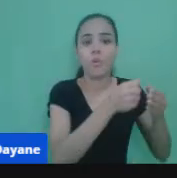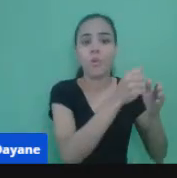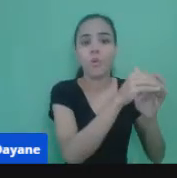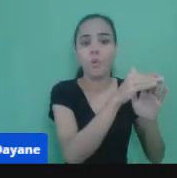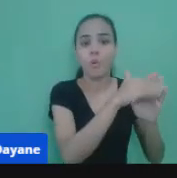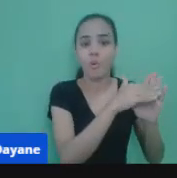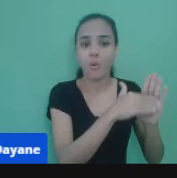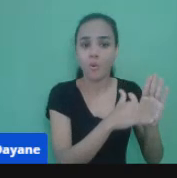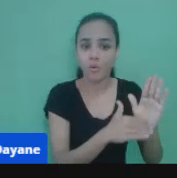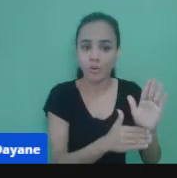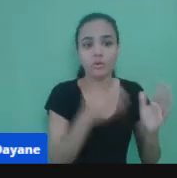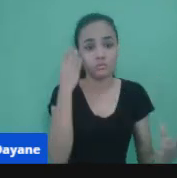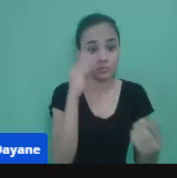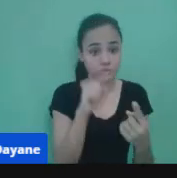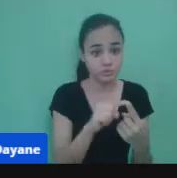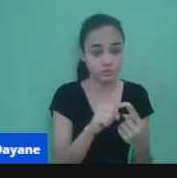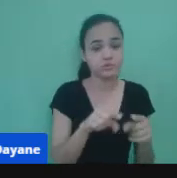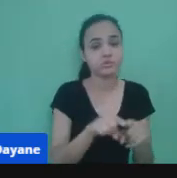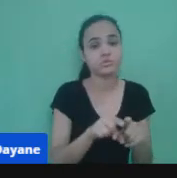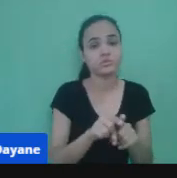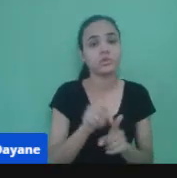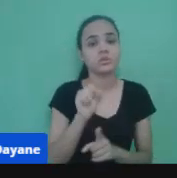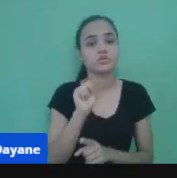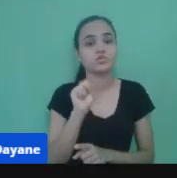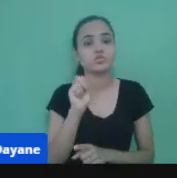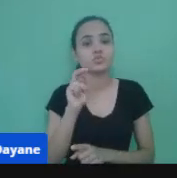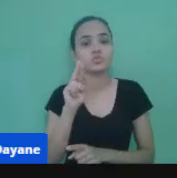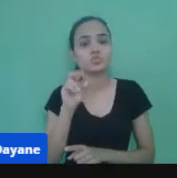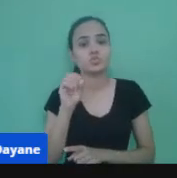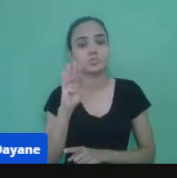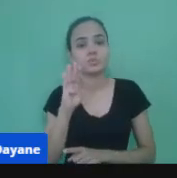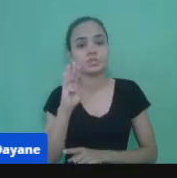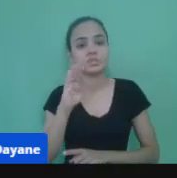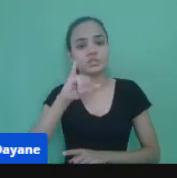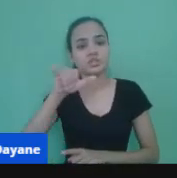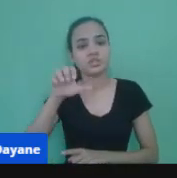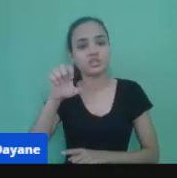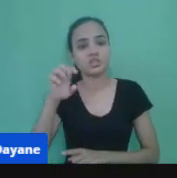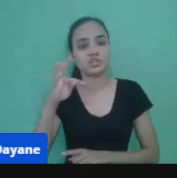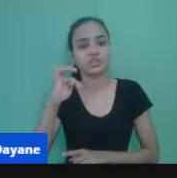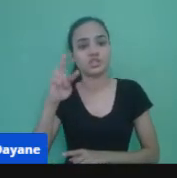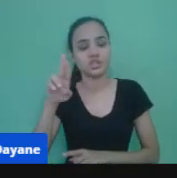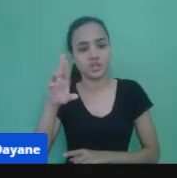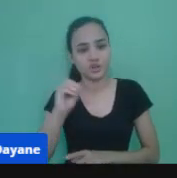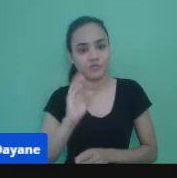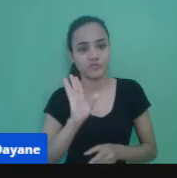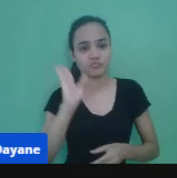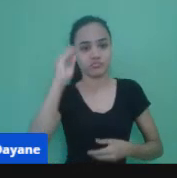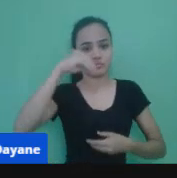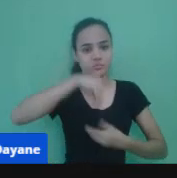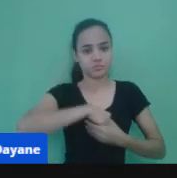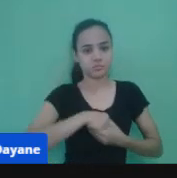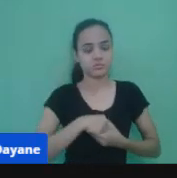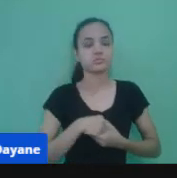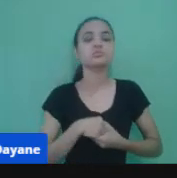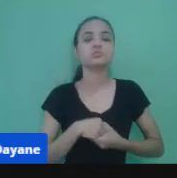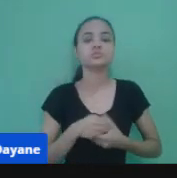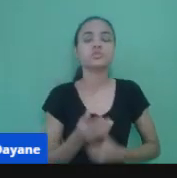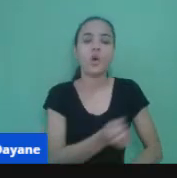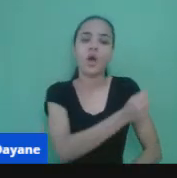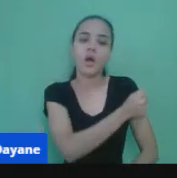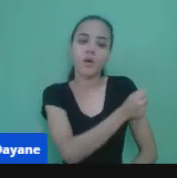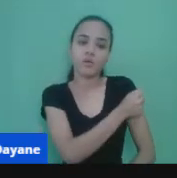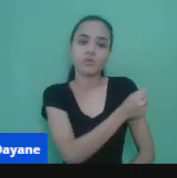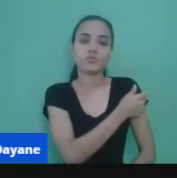alguns elementos desse processo de análise e desconstrução, na qual os alunos e o professor interagem a partir de